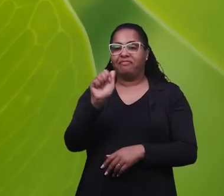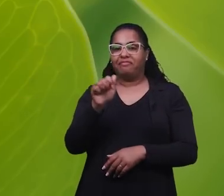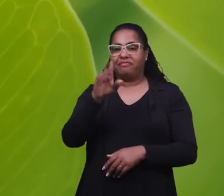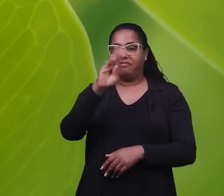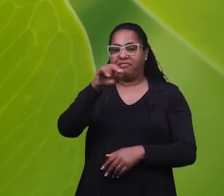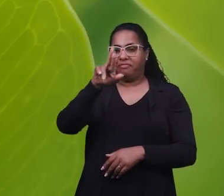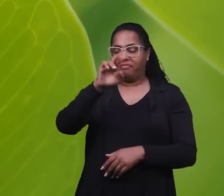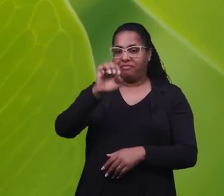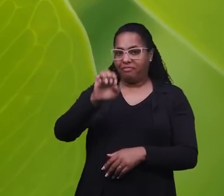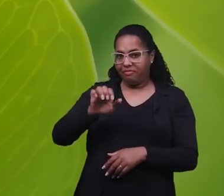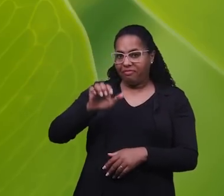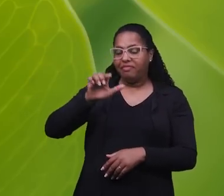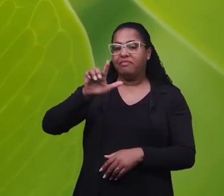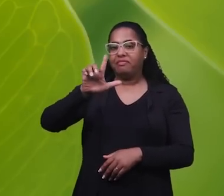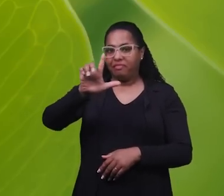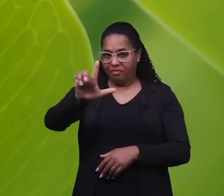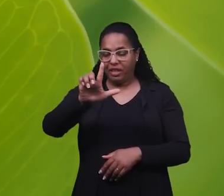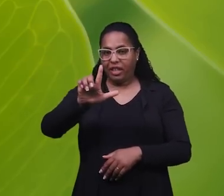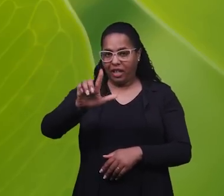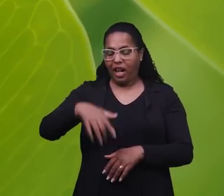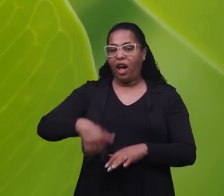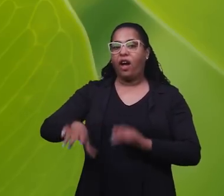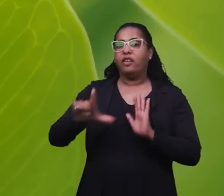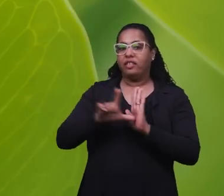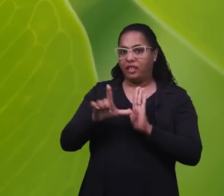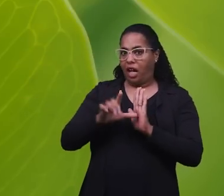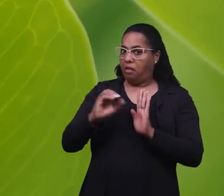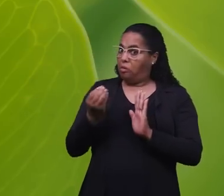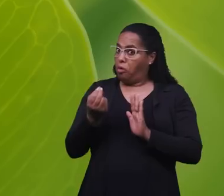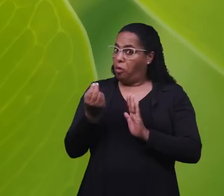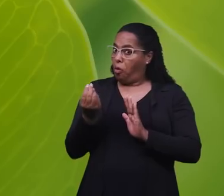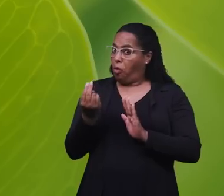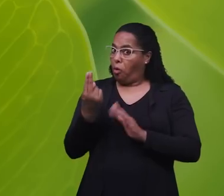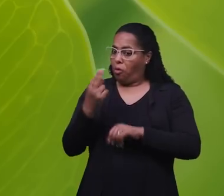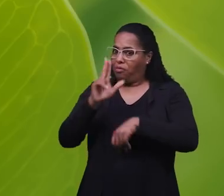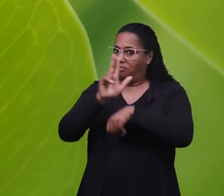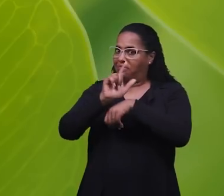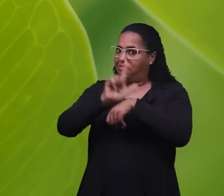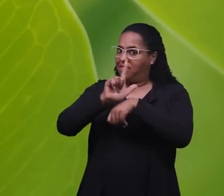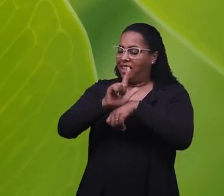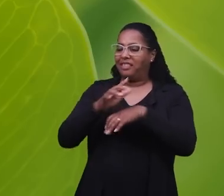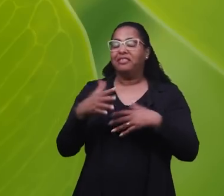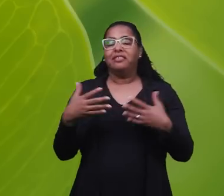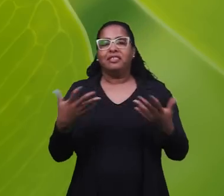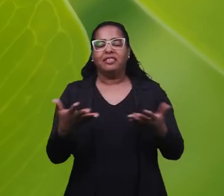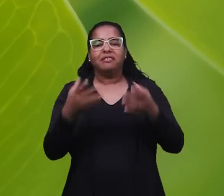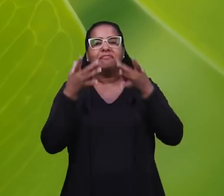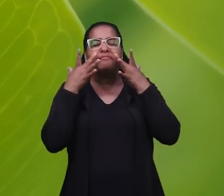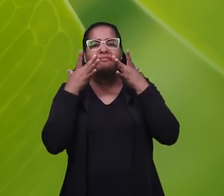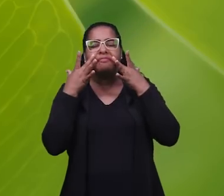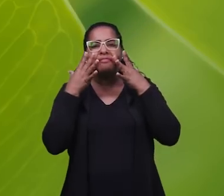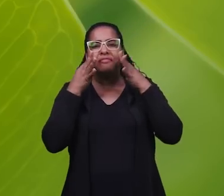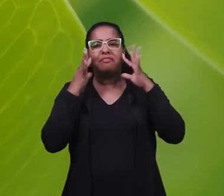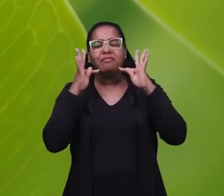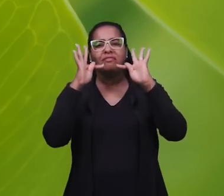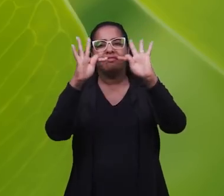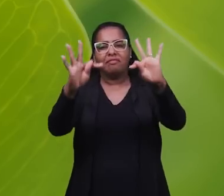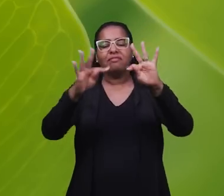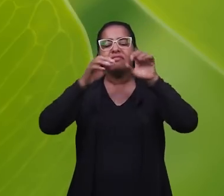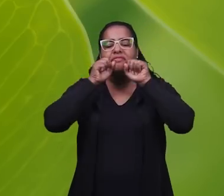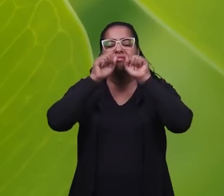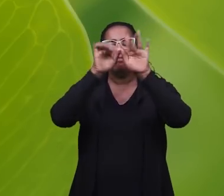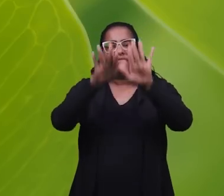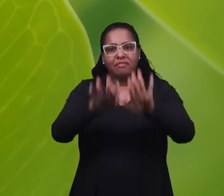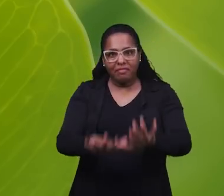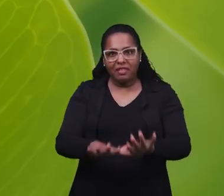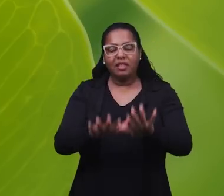da Igreja Maranata do bairro Conceição, em Linhares, estado do Espírito Santo. E venho por meio deste poder testemunhar aos irmãos da